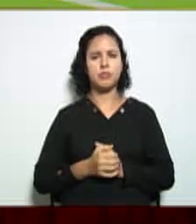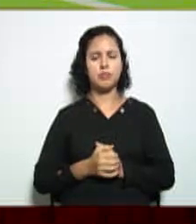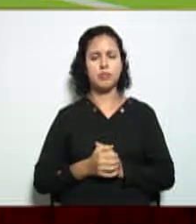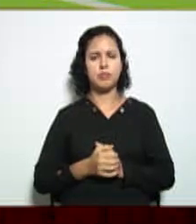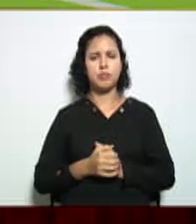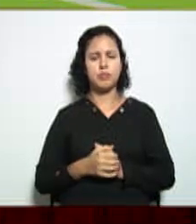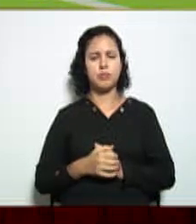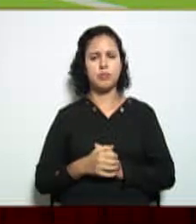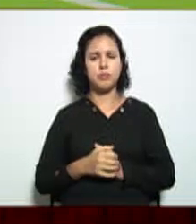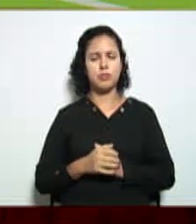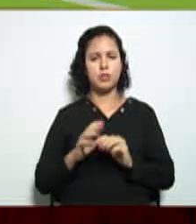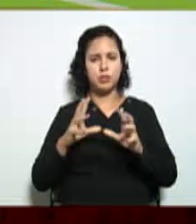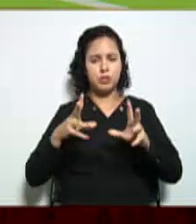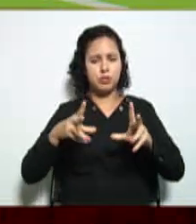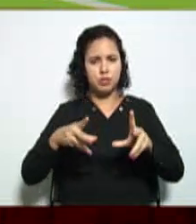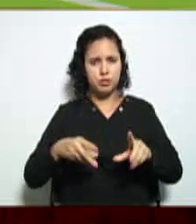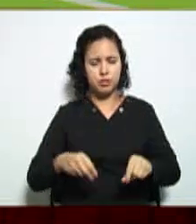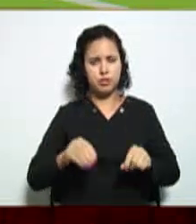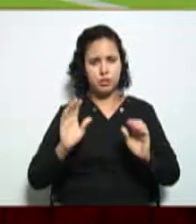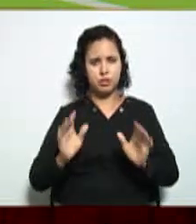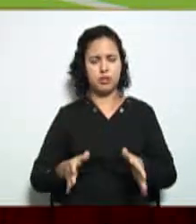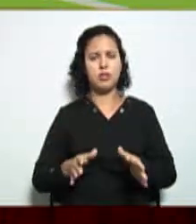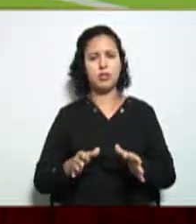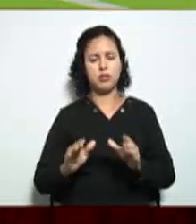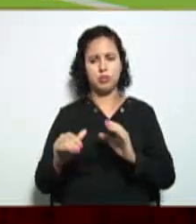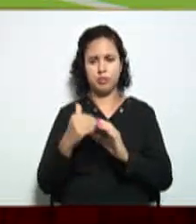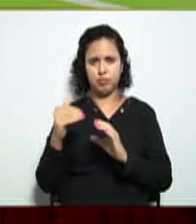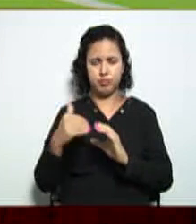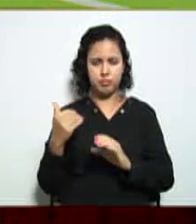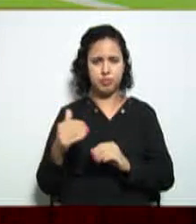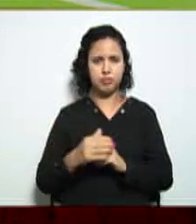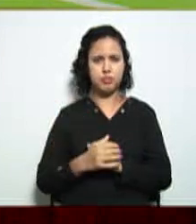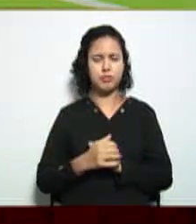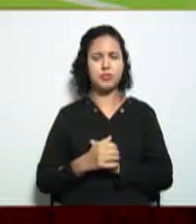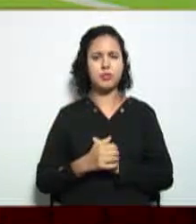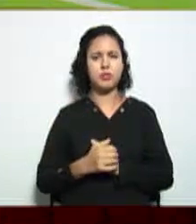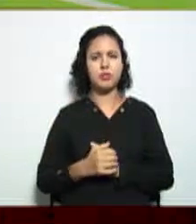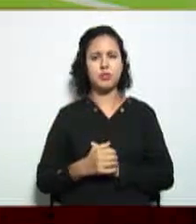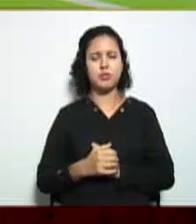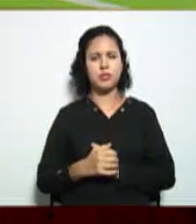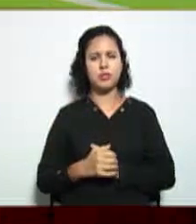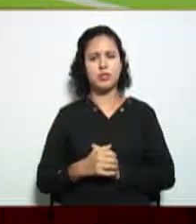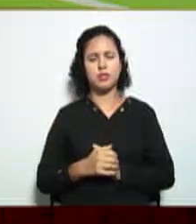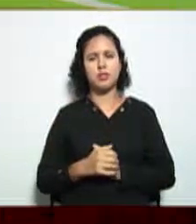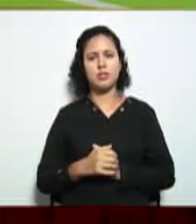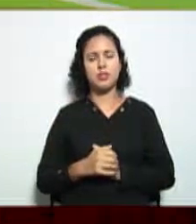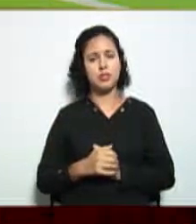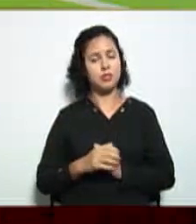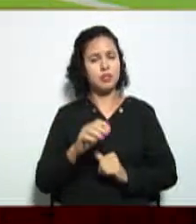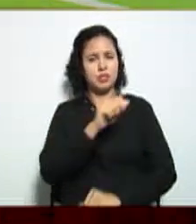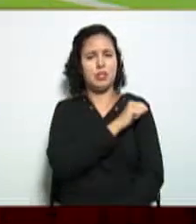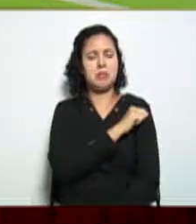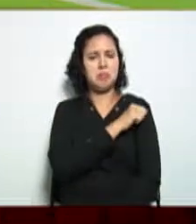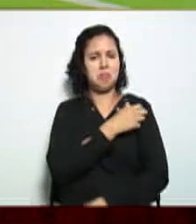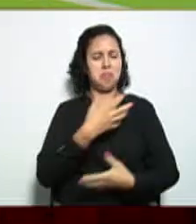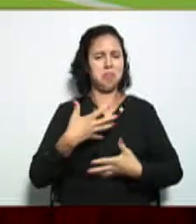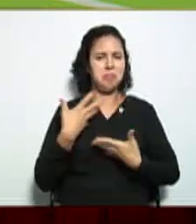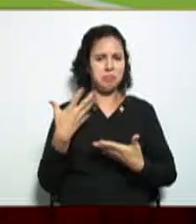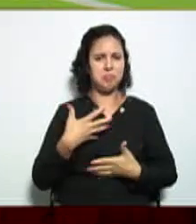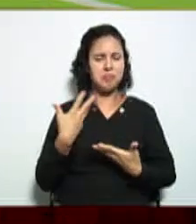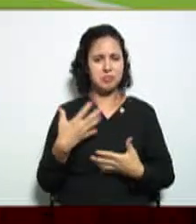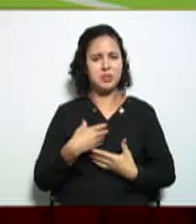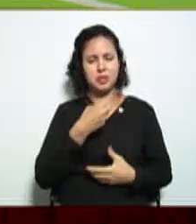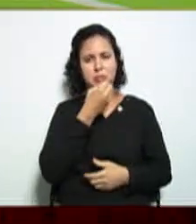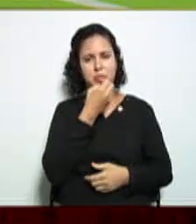todas elas já vieram as outras respostas também, então a gente pode seguir. Então vamos lá. O pessoal lá. Está animado. Está animado. Então